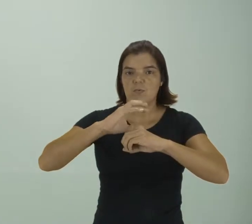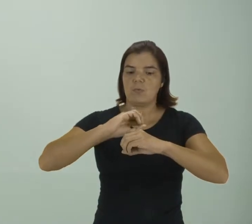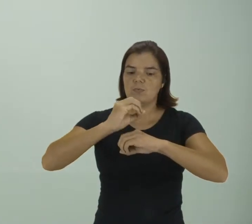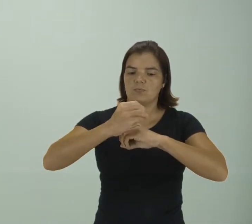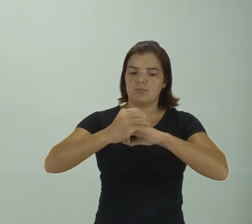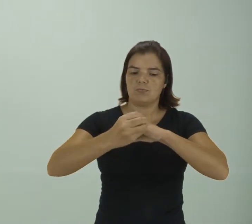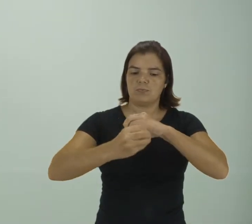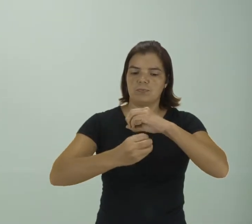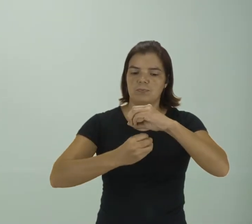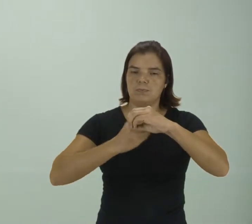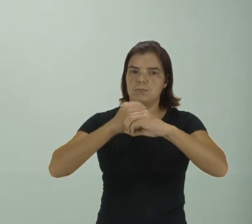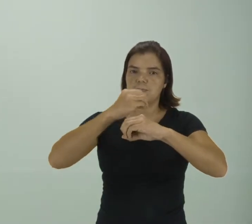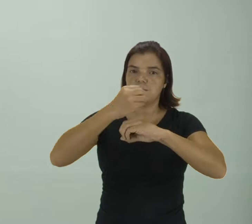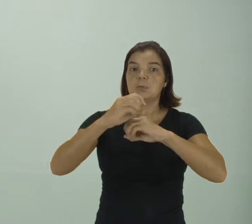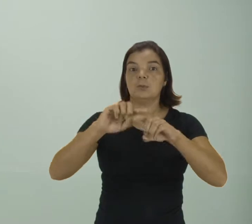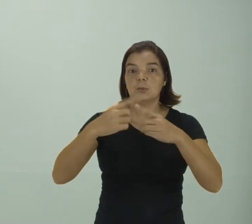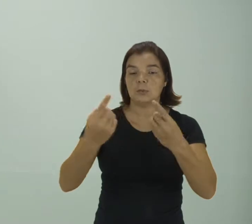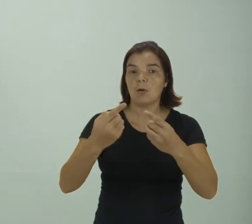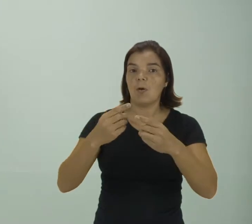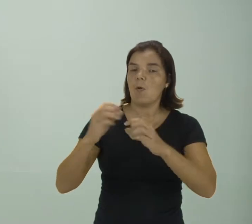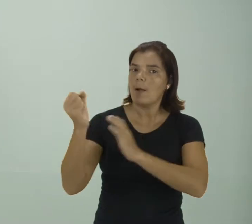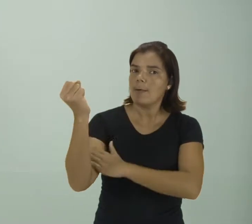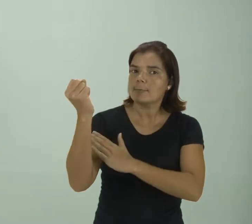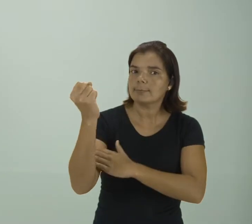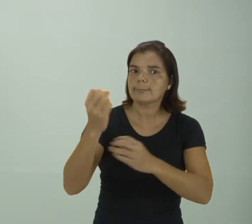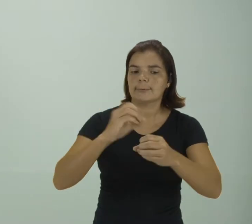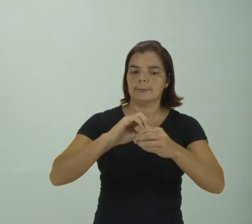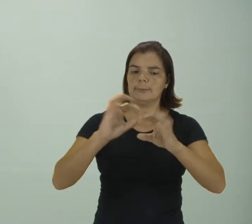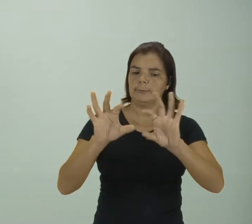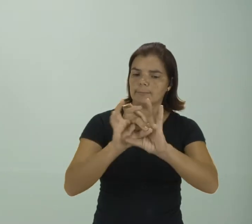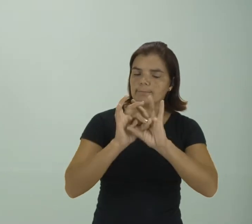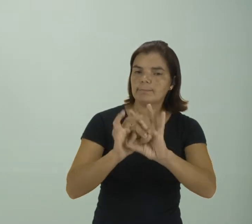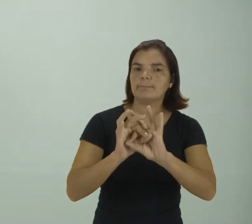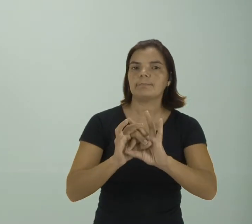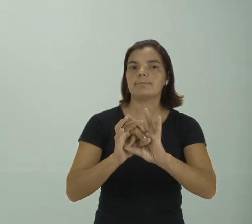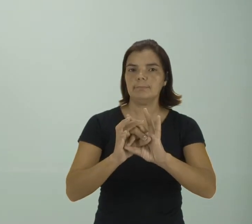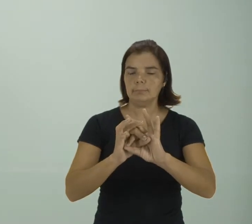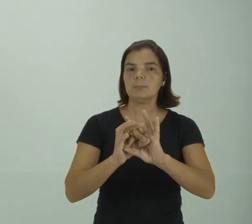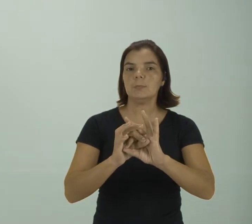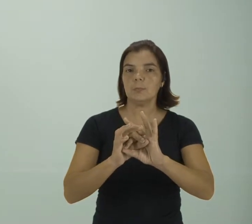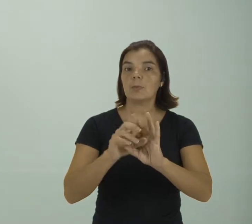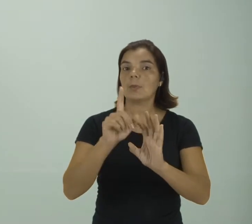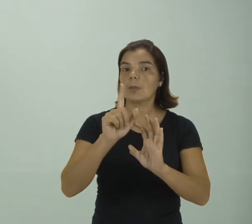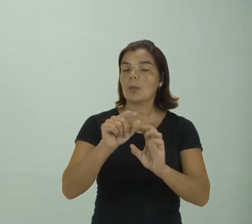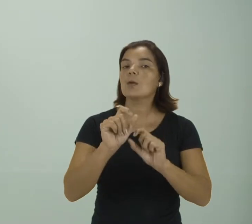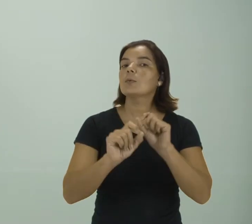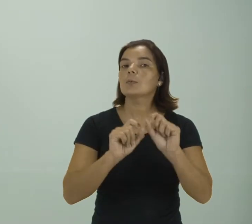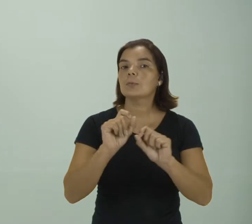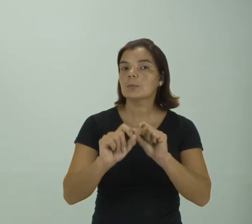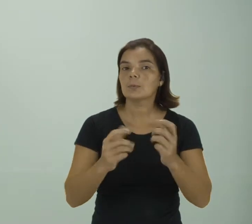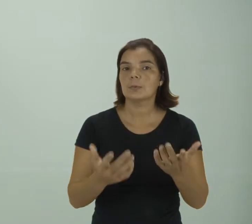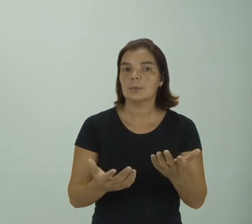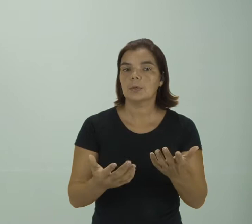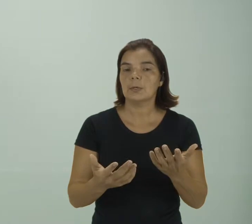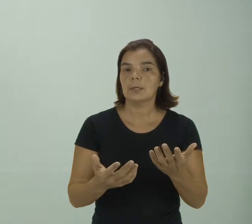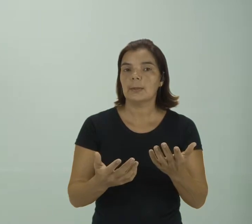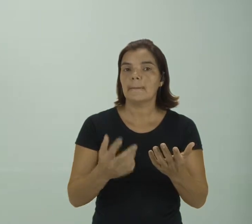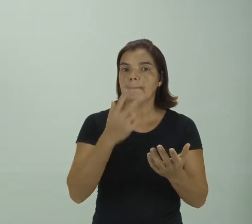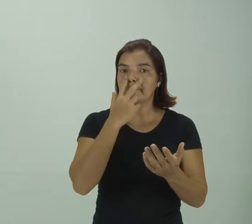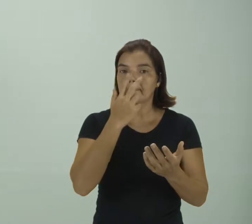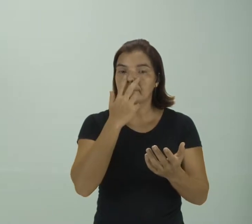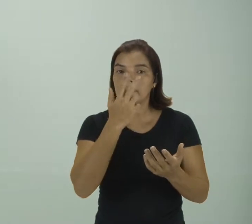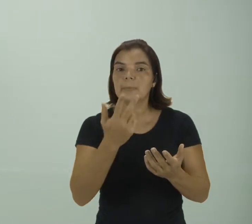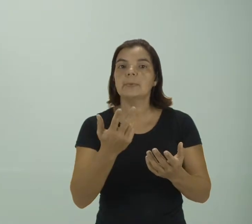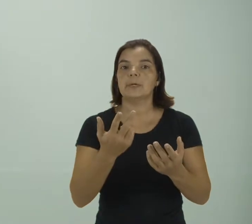intensidade. E essa força que mantém essas moléculas ligadas, ela se comporta como